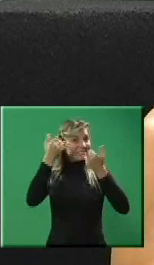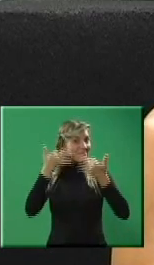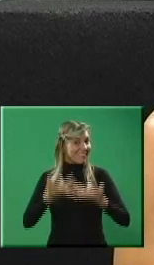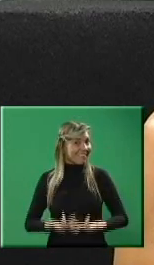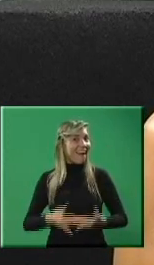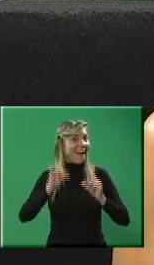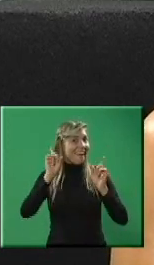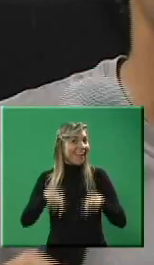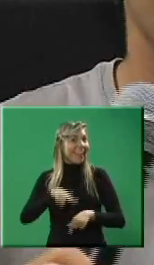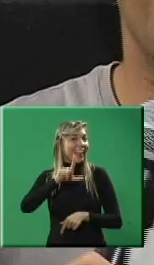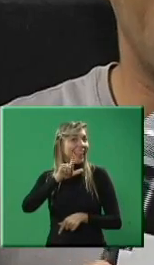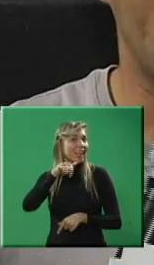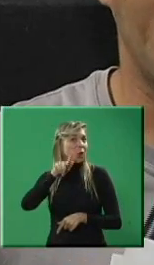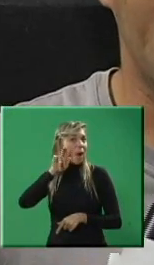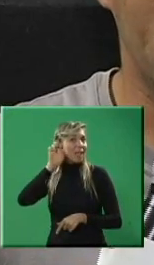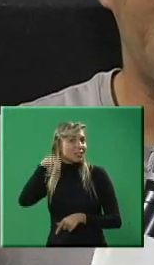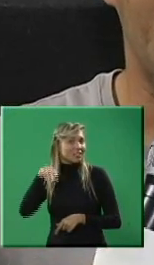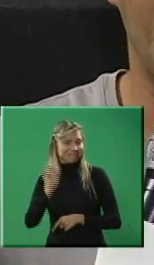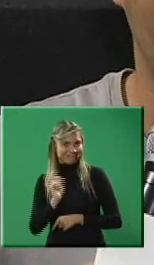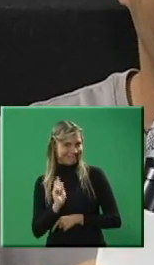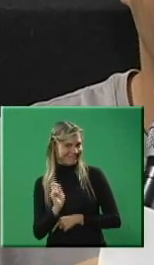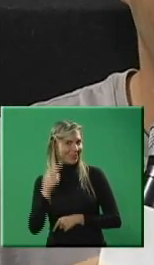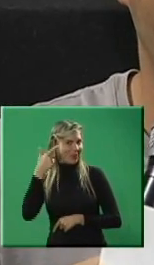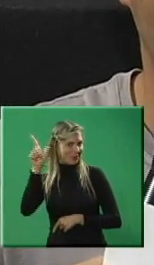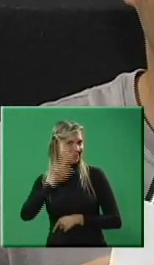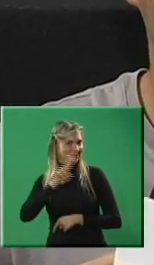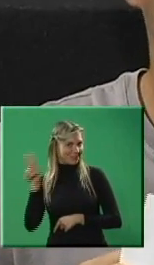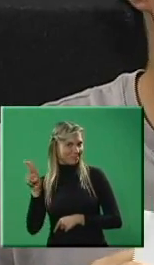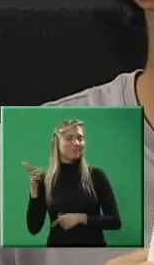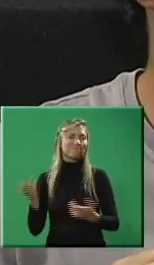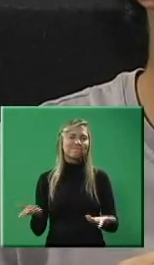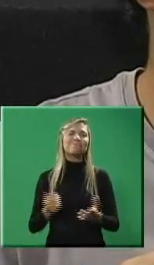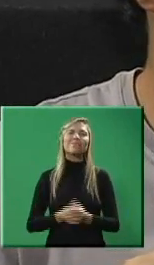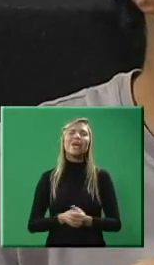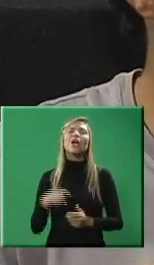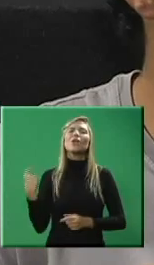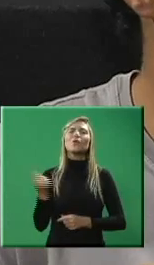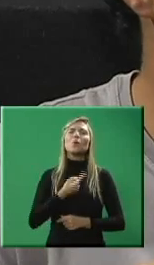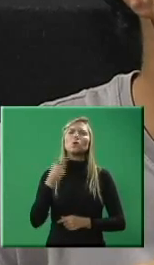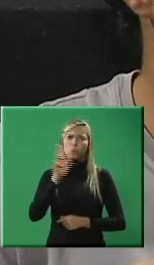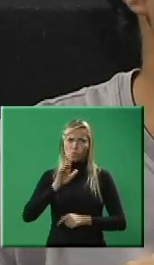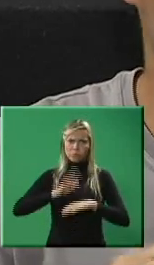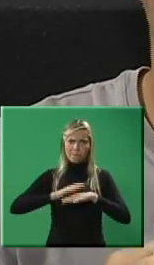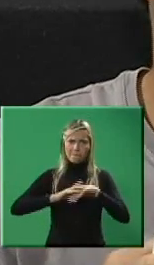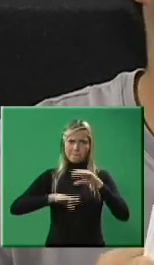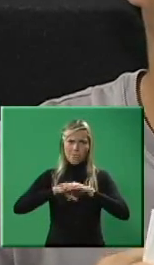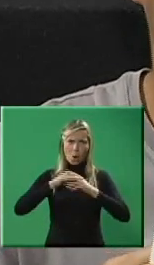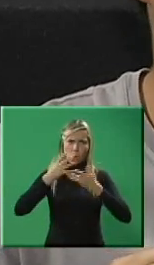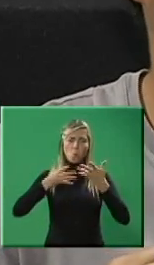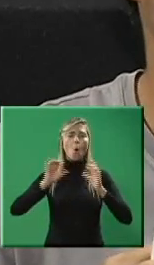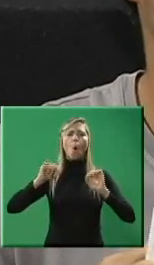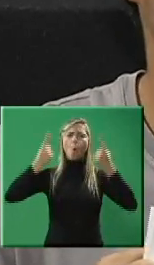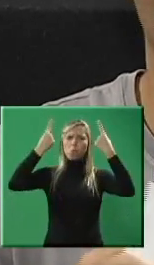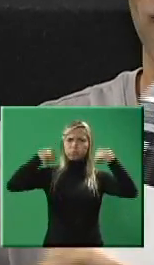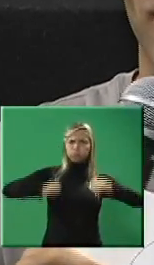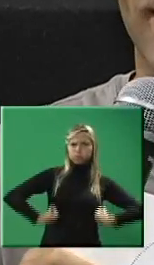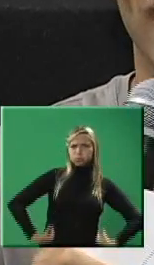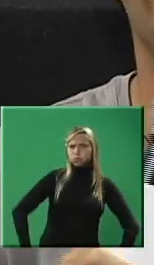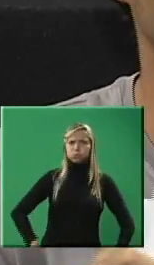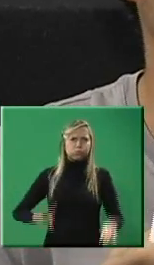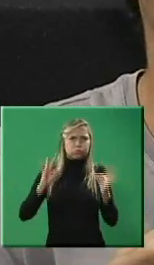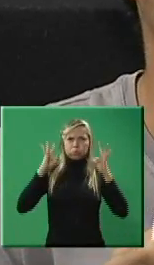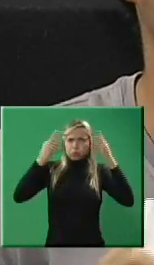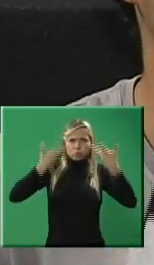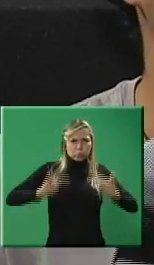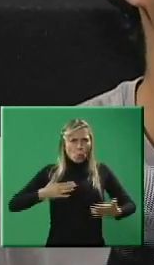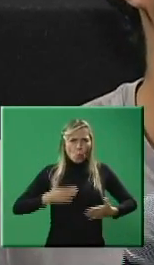isso mais claro, né? E a Libras, a gente utiliza as mãos ou utiliza o corpo todo? O que